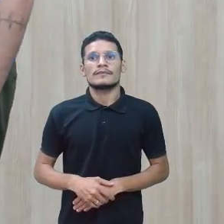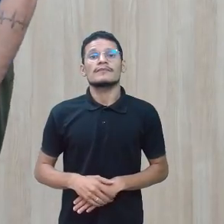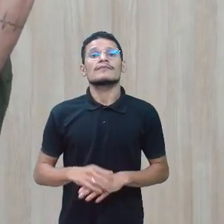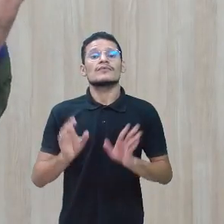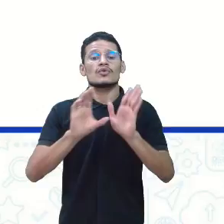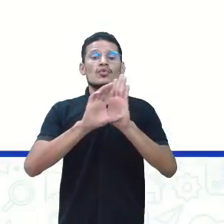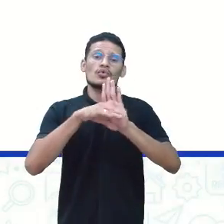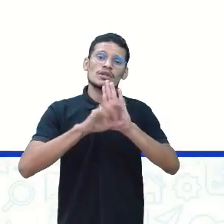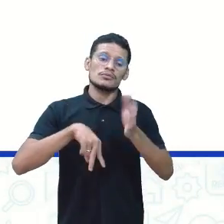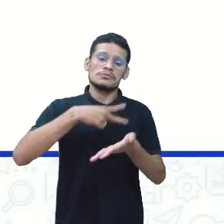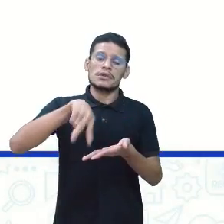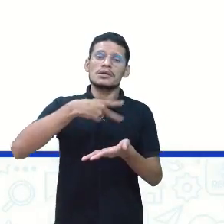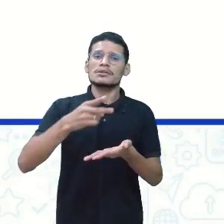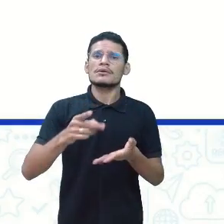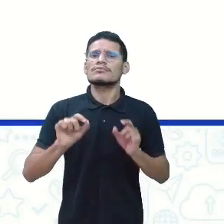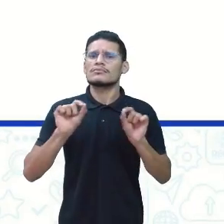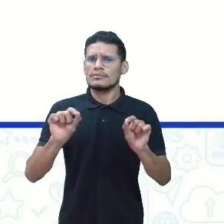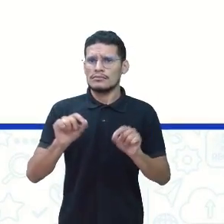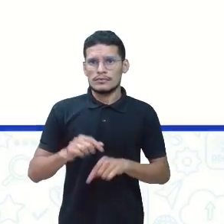Conceito de dança, né?